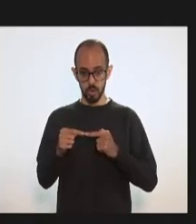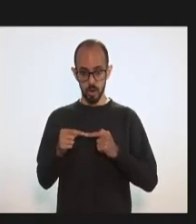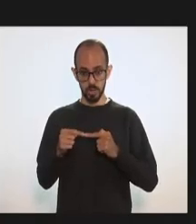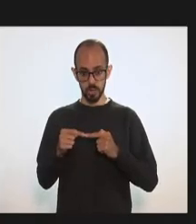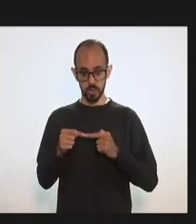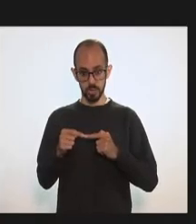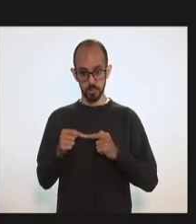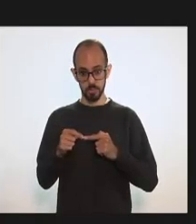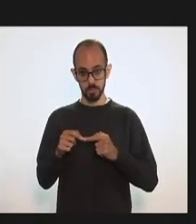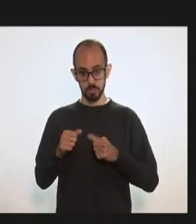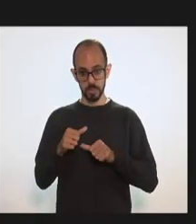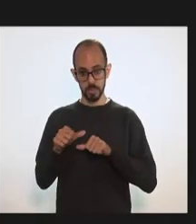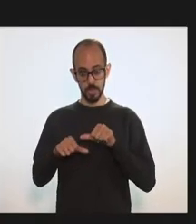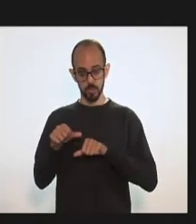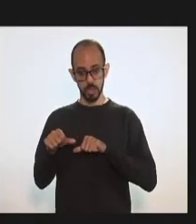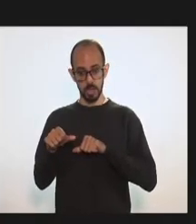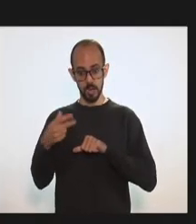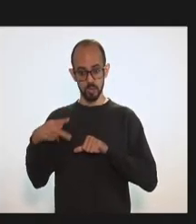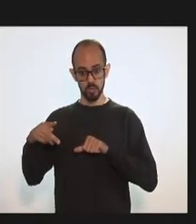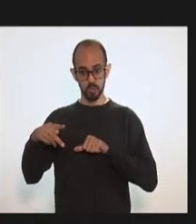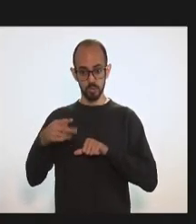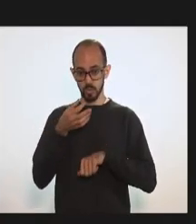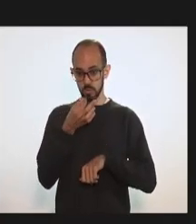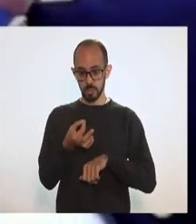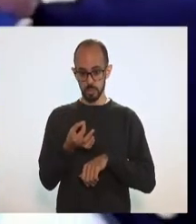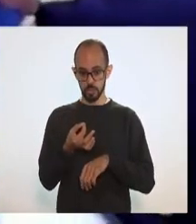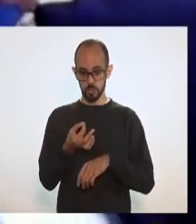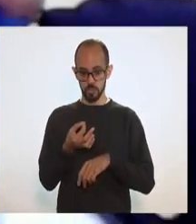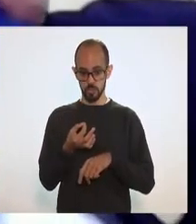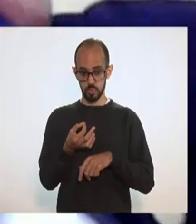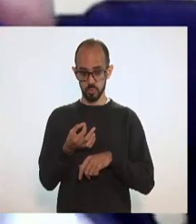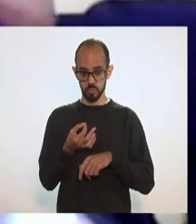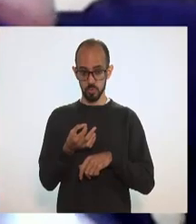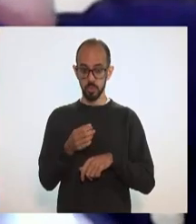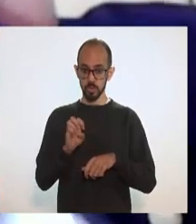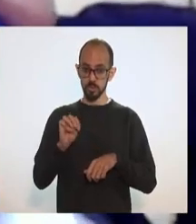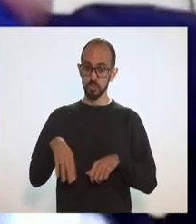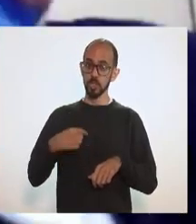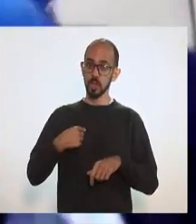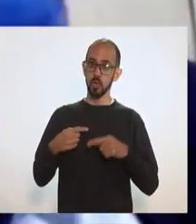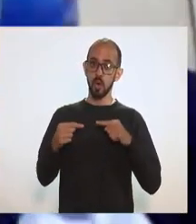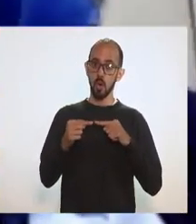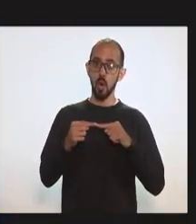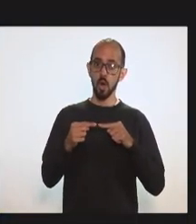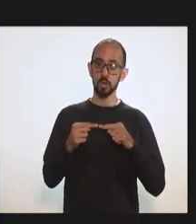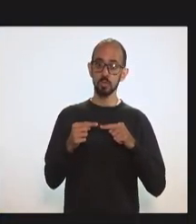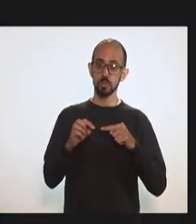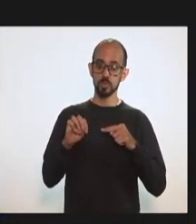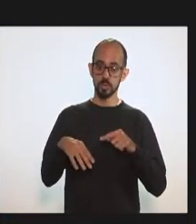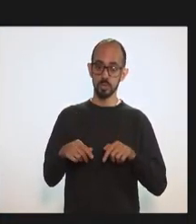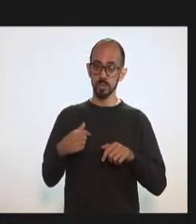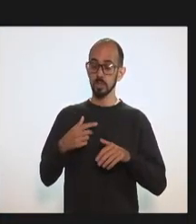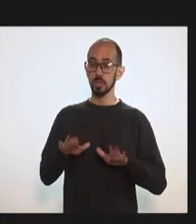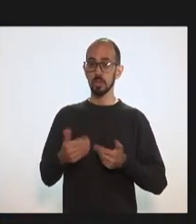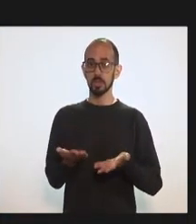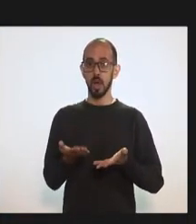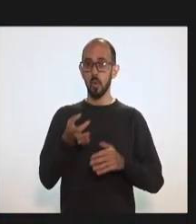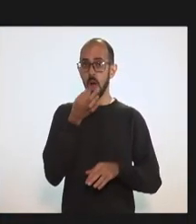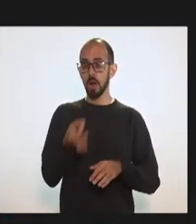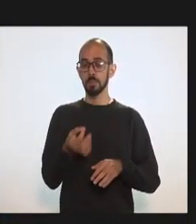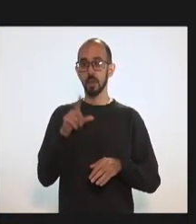Chico, Vossa Excelência concorda, para não haver voto divergente, em alterar o seu parecer, em vez de contrar a emenda, aprovar a emenda